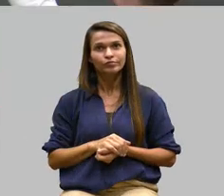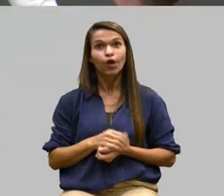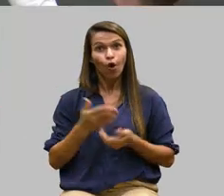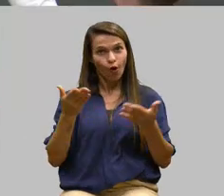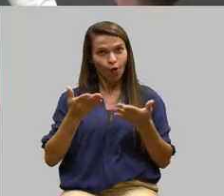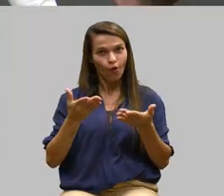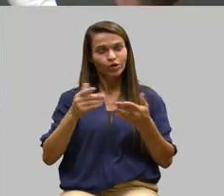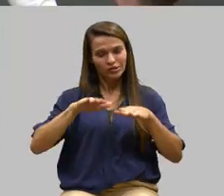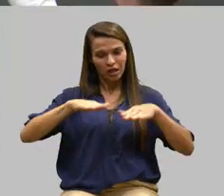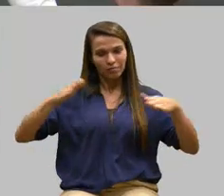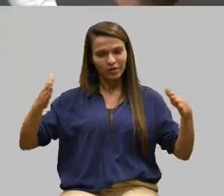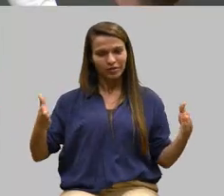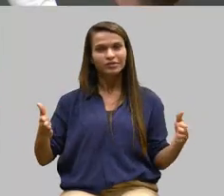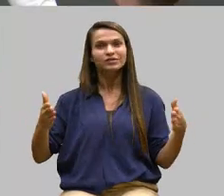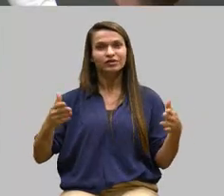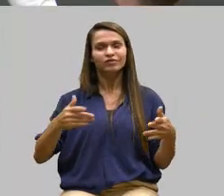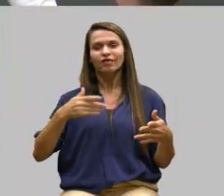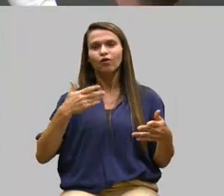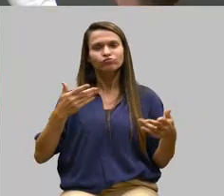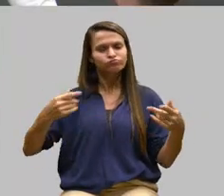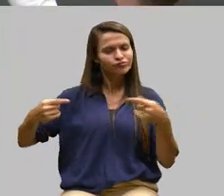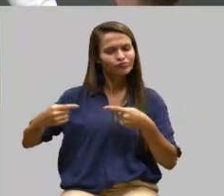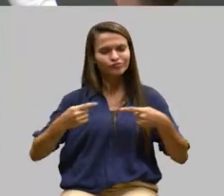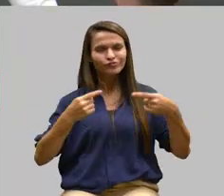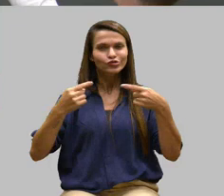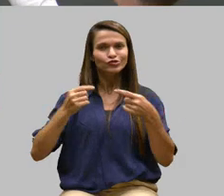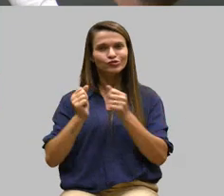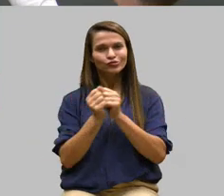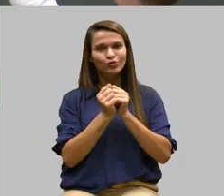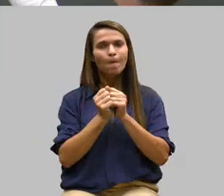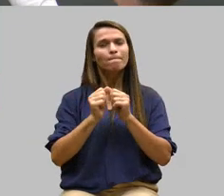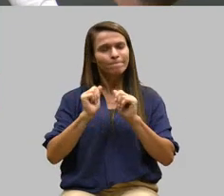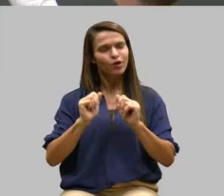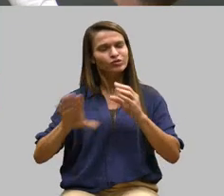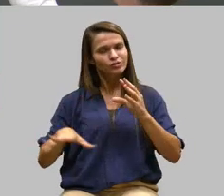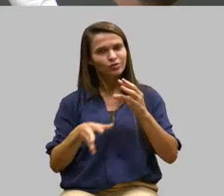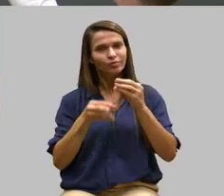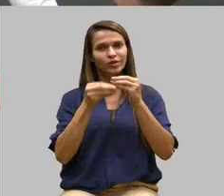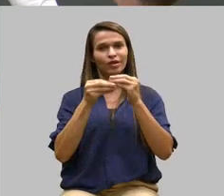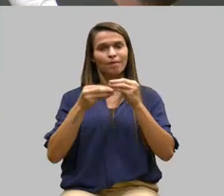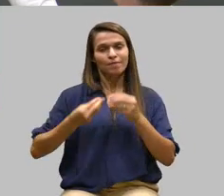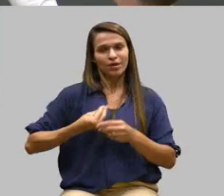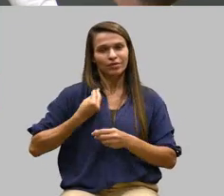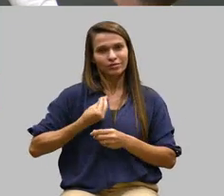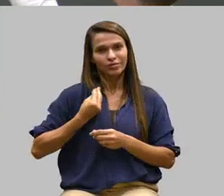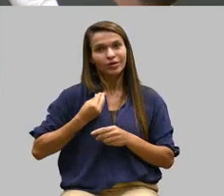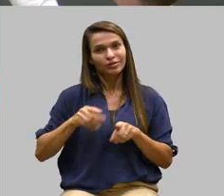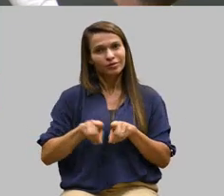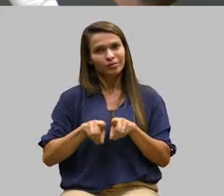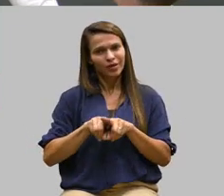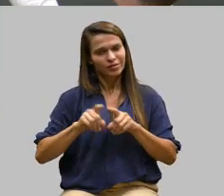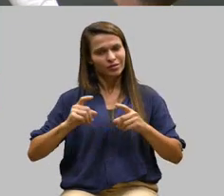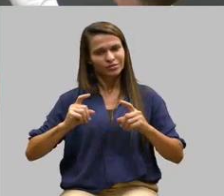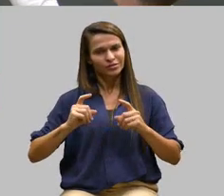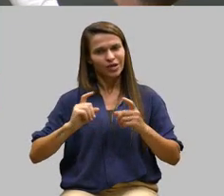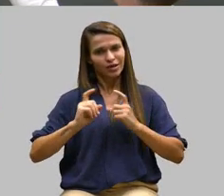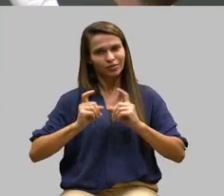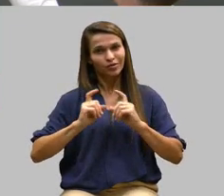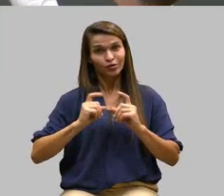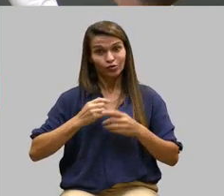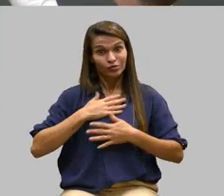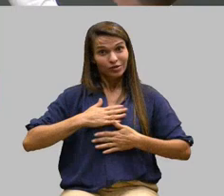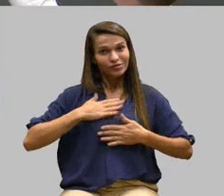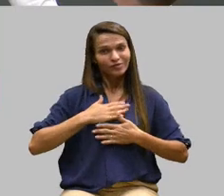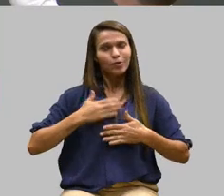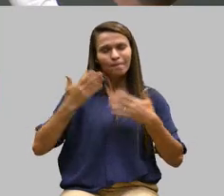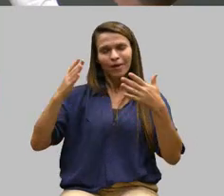com aqui vão falar conosco contribuindo e participando dessa reunião eu estou muito satisfeito hoje por isso